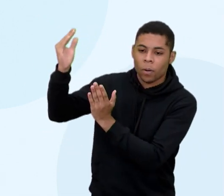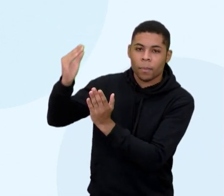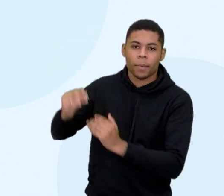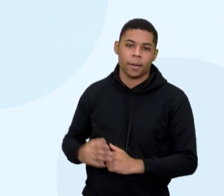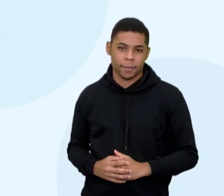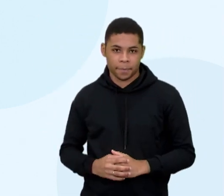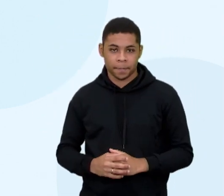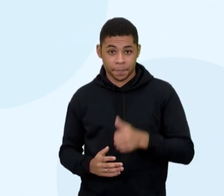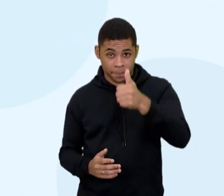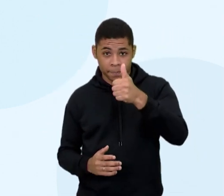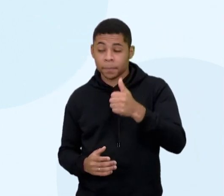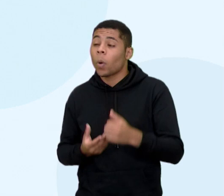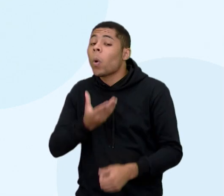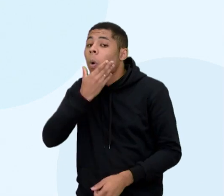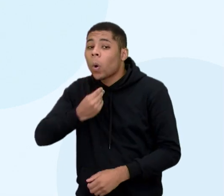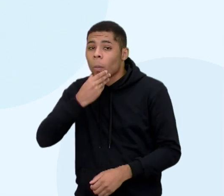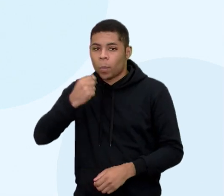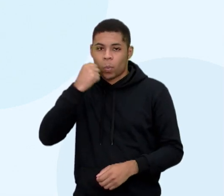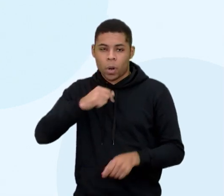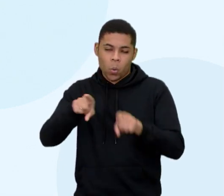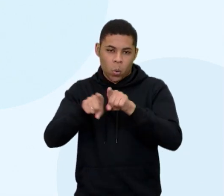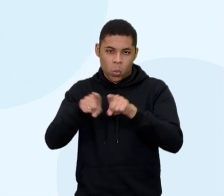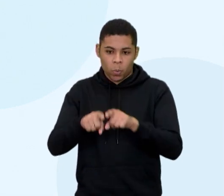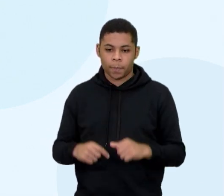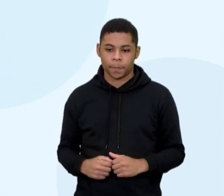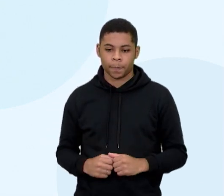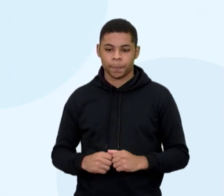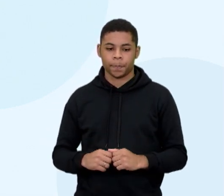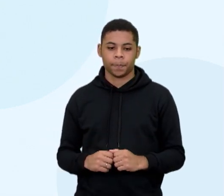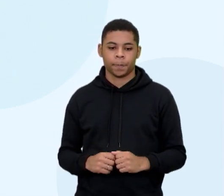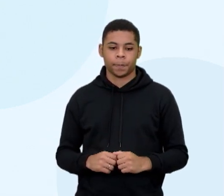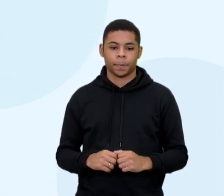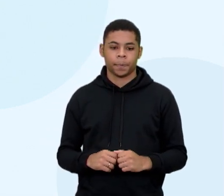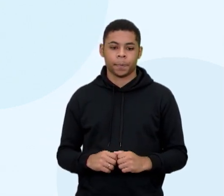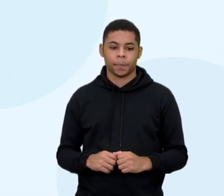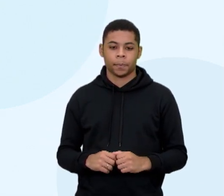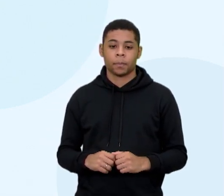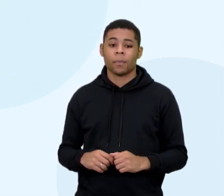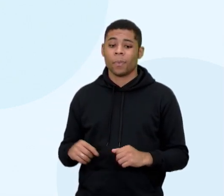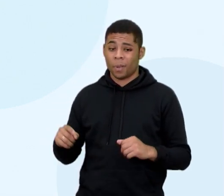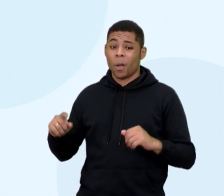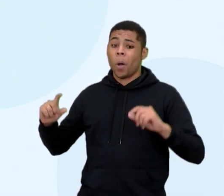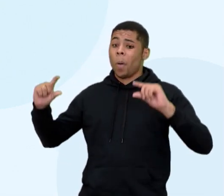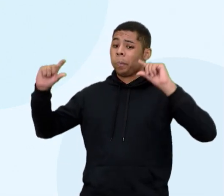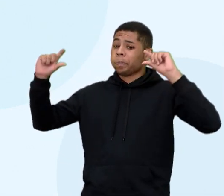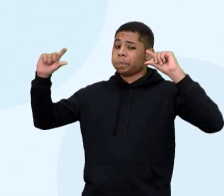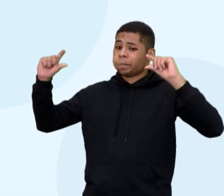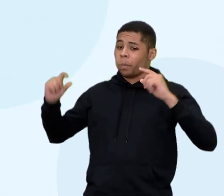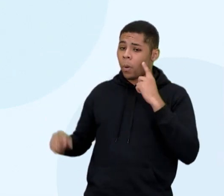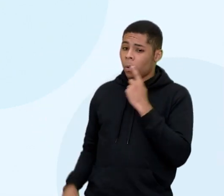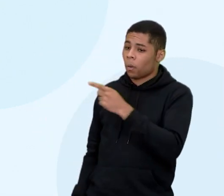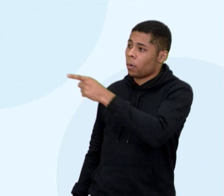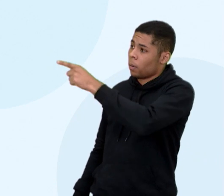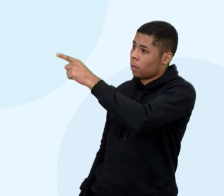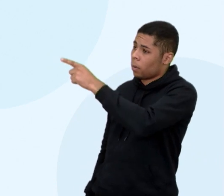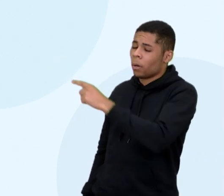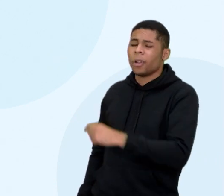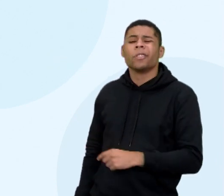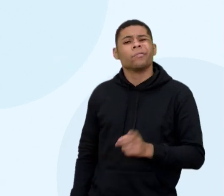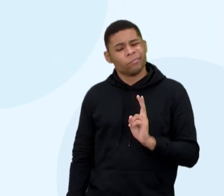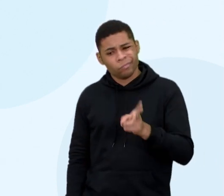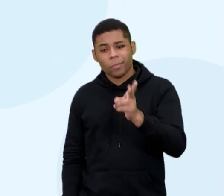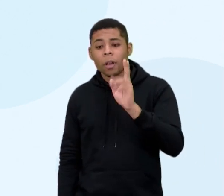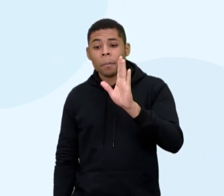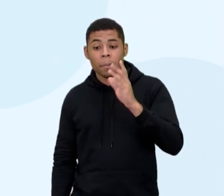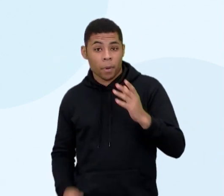idosa, tanto para homens e mulheres. A base continua ainda mais larga? Continua, mas diminuiu em relação a